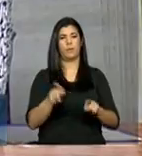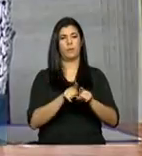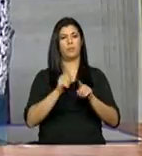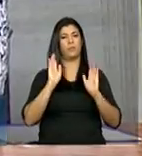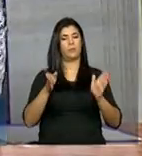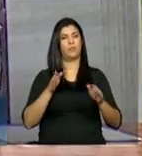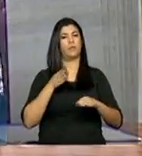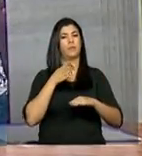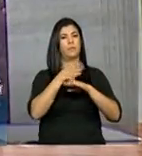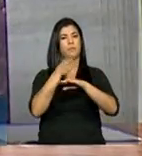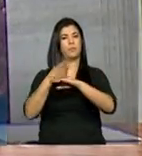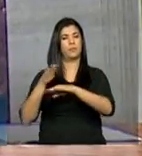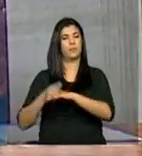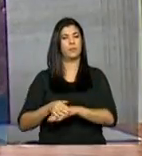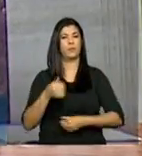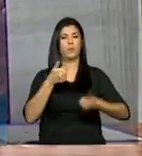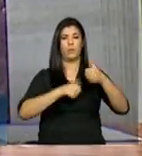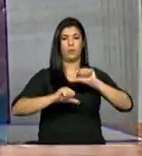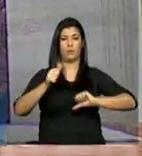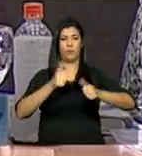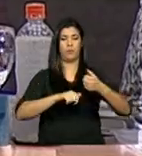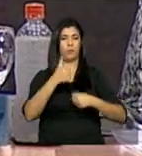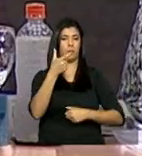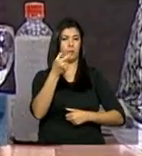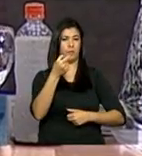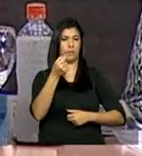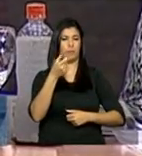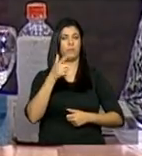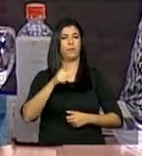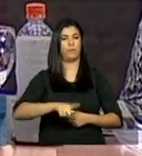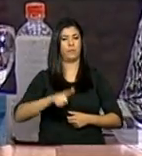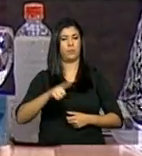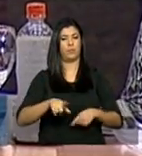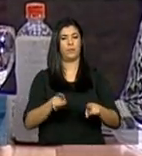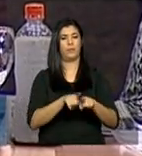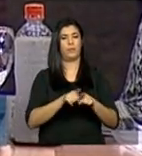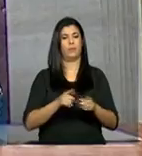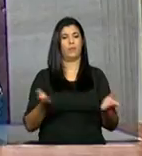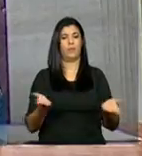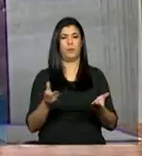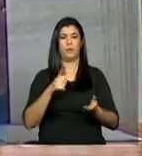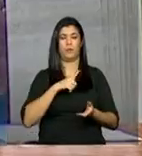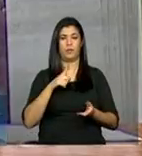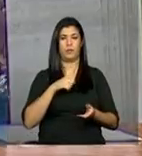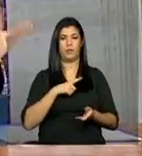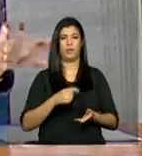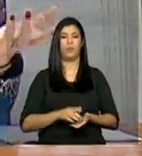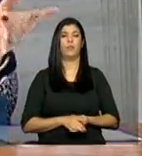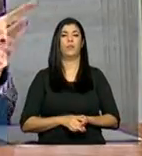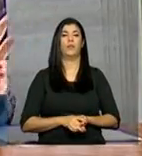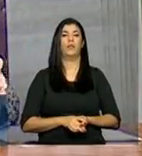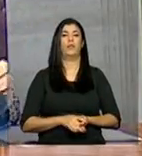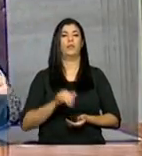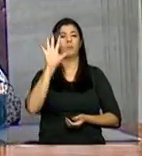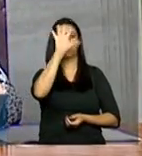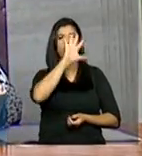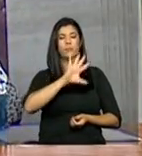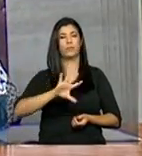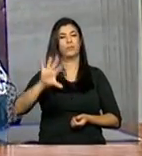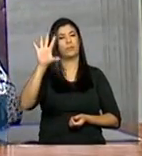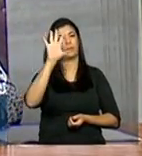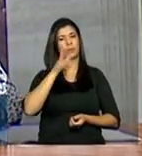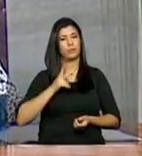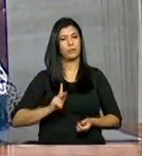20 balanços. E hoje nós vamos fazer, então, esse de que em geral a gente